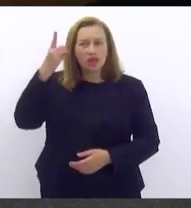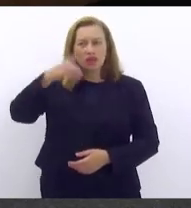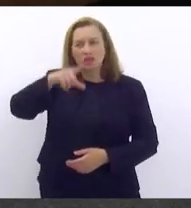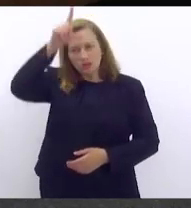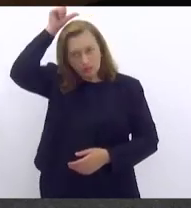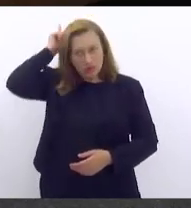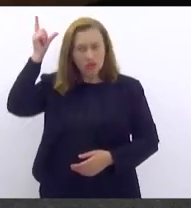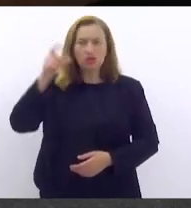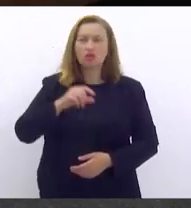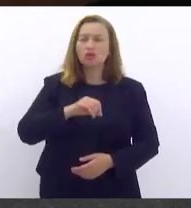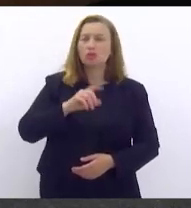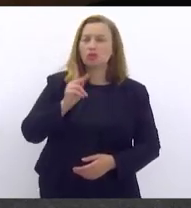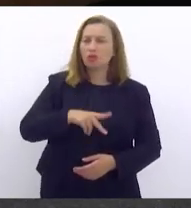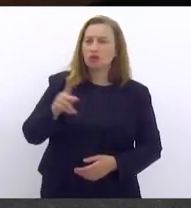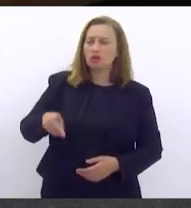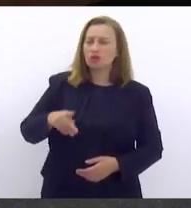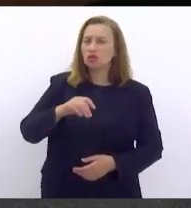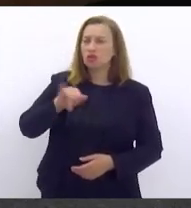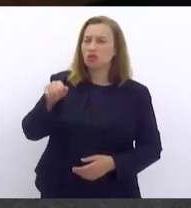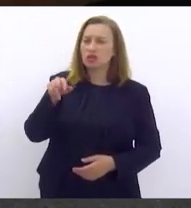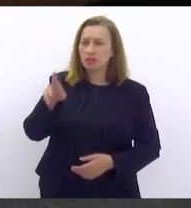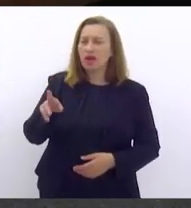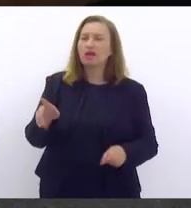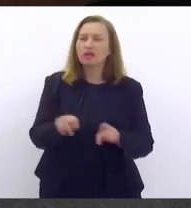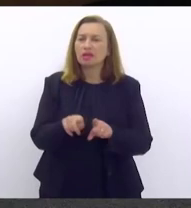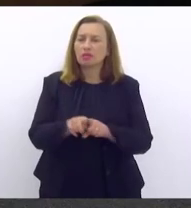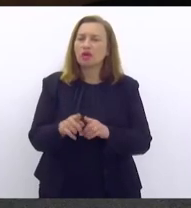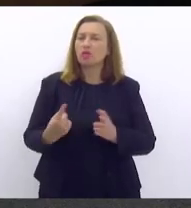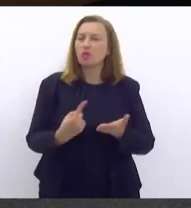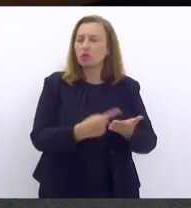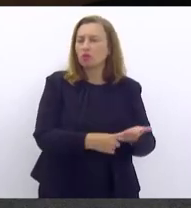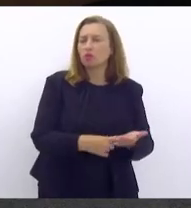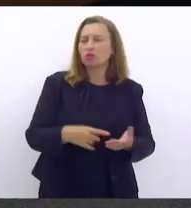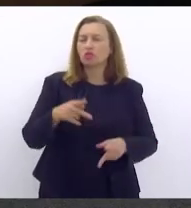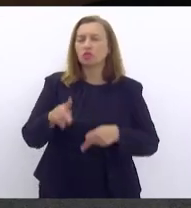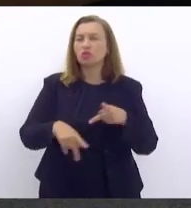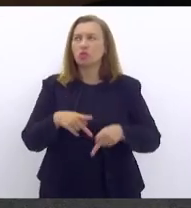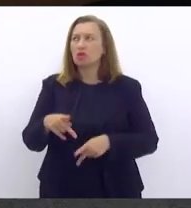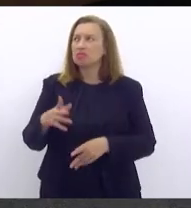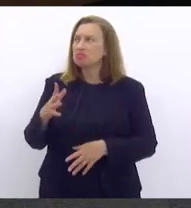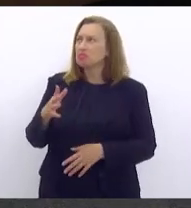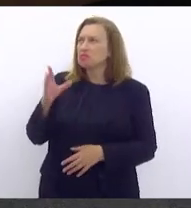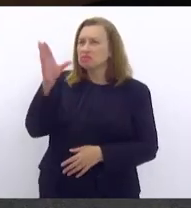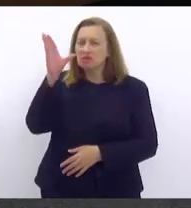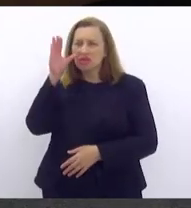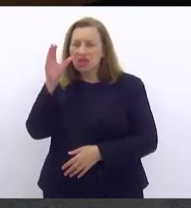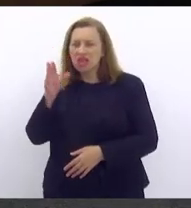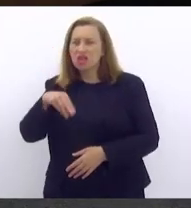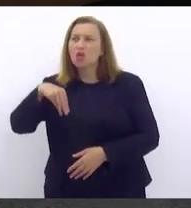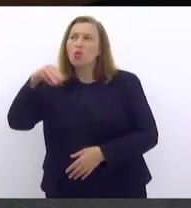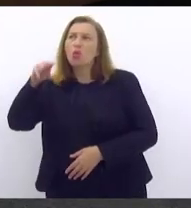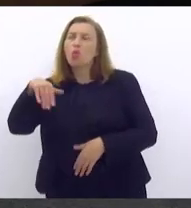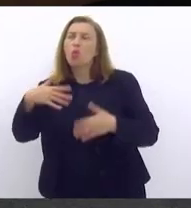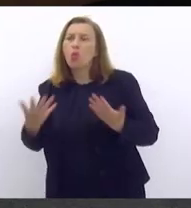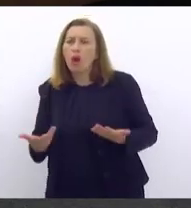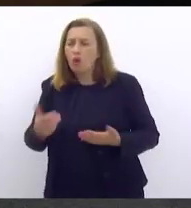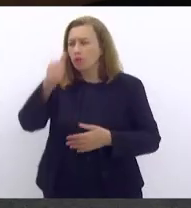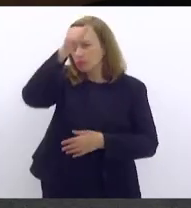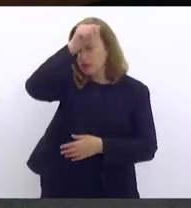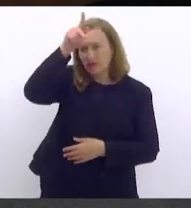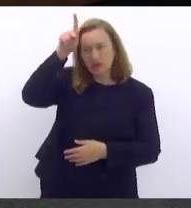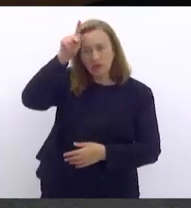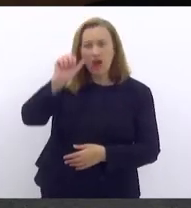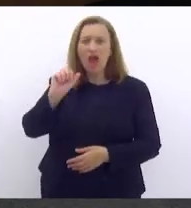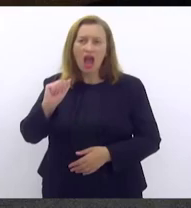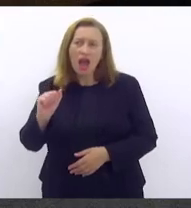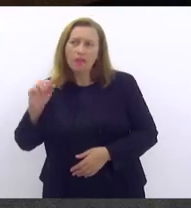professor Josemar também, tem compromisso com o povo. Não interessa qual é a prefeitura, A, B ou C, porque